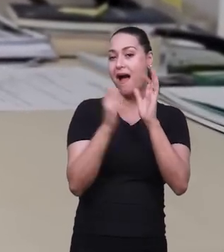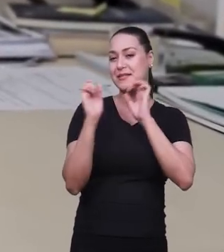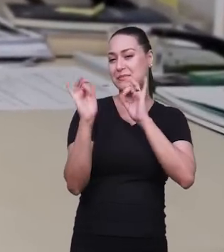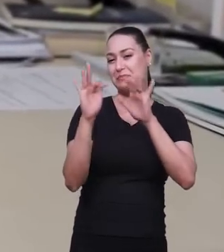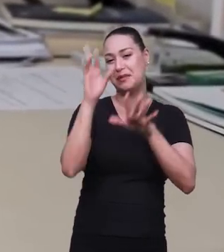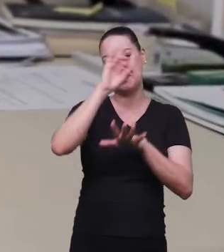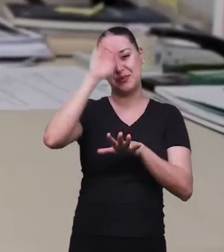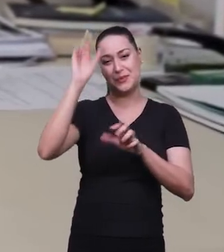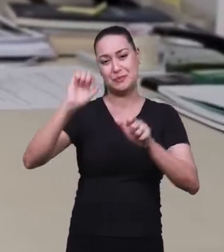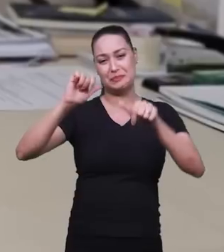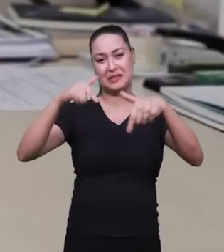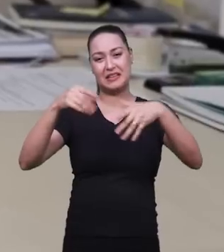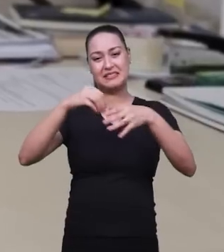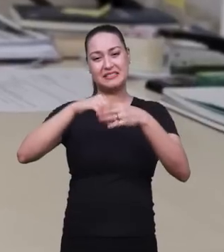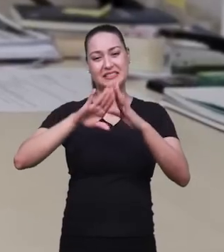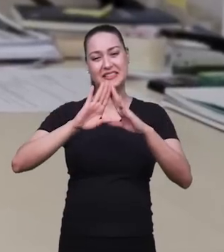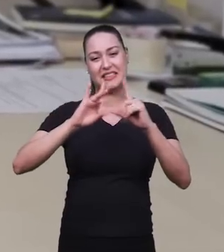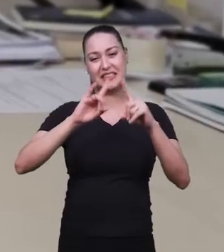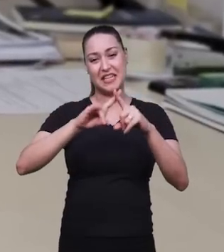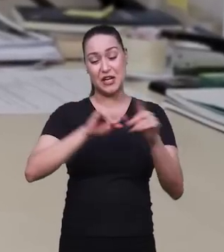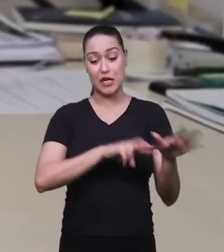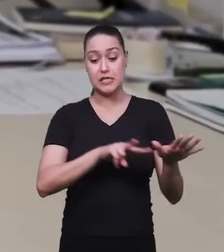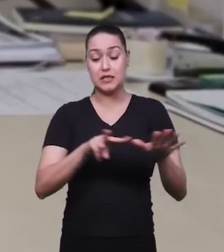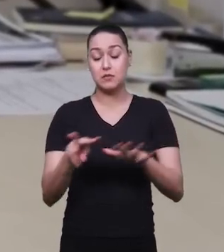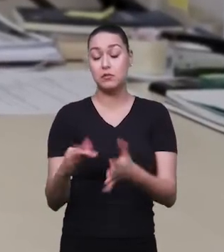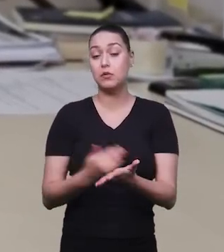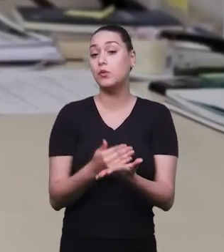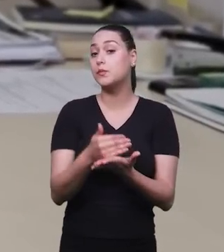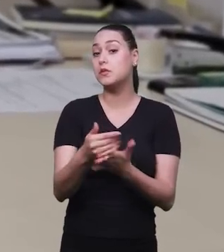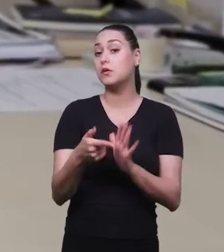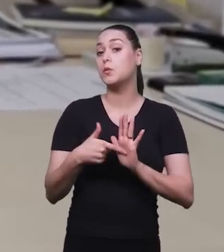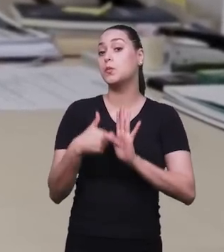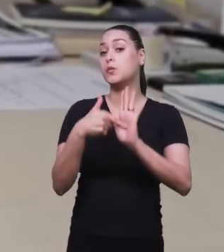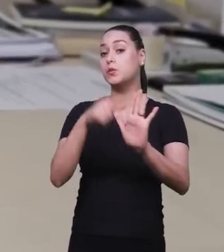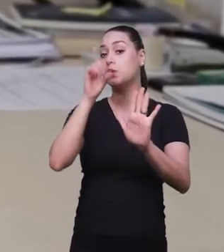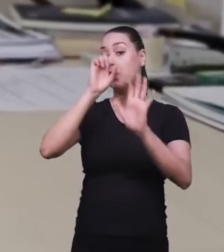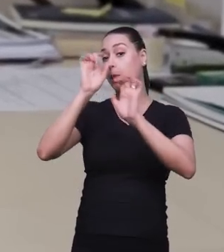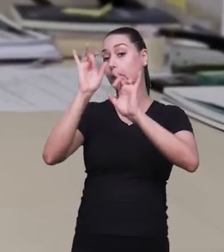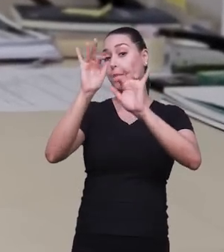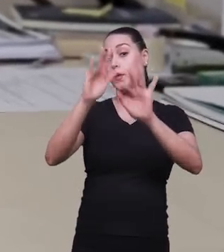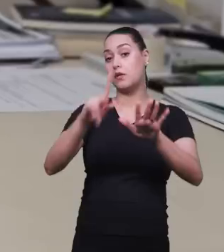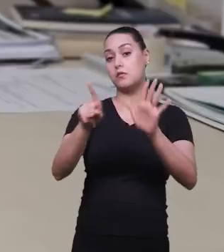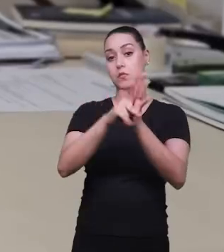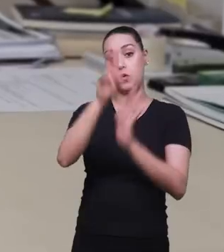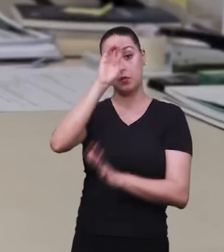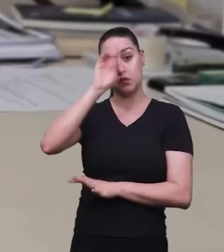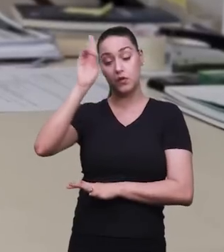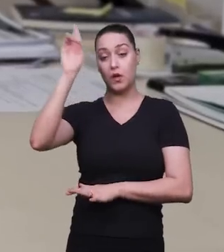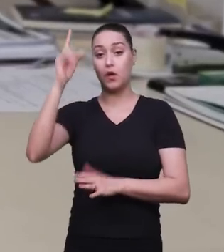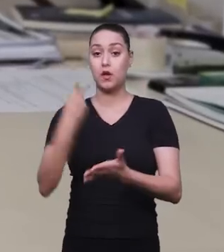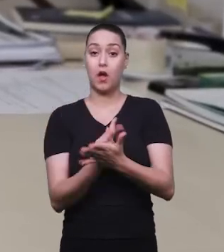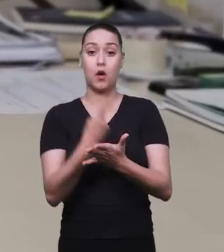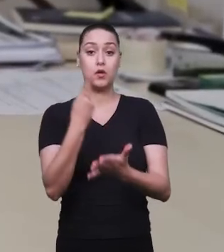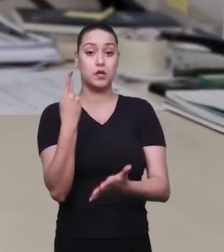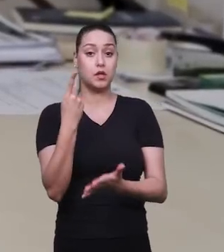operado em nosso meio. E nesta semana iniciaremos mostrando uma bênção da parte do Senhor que aconteceu lá no